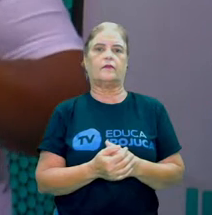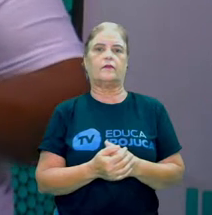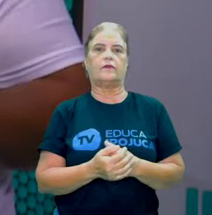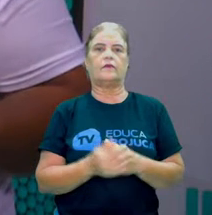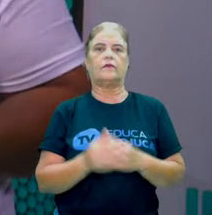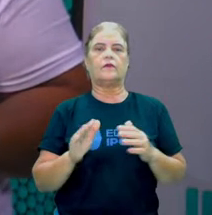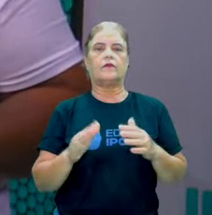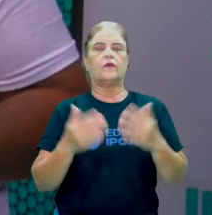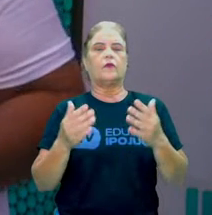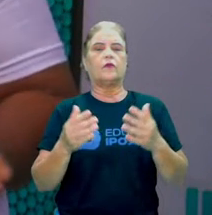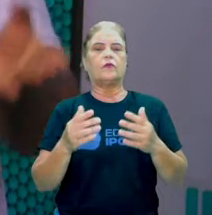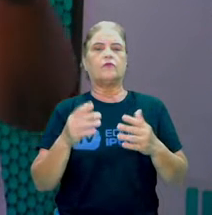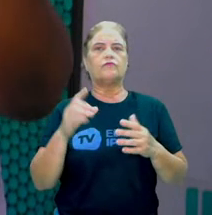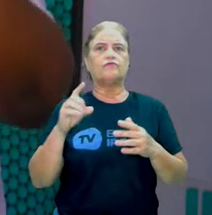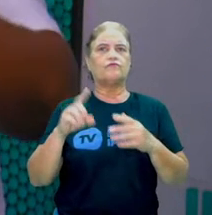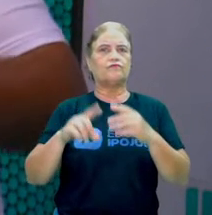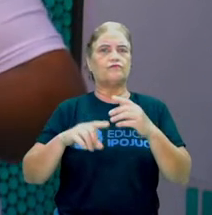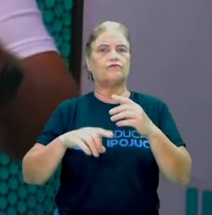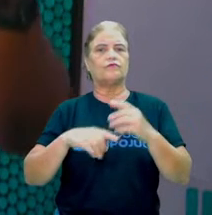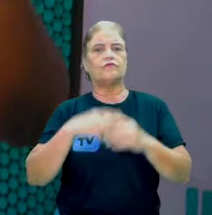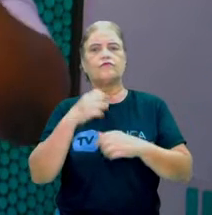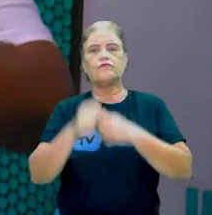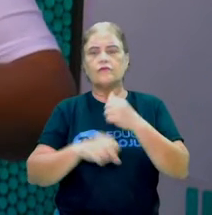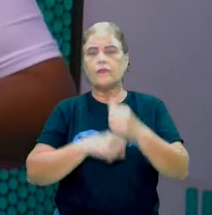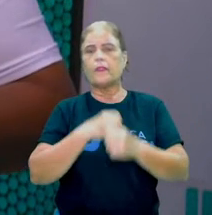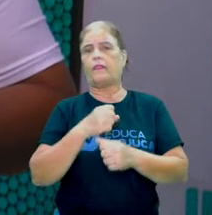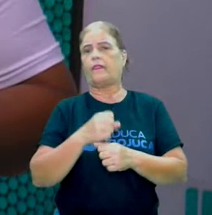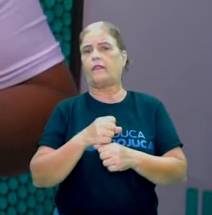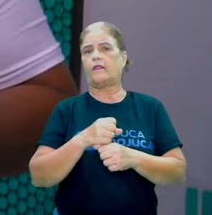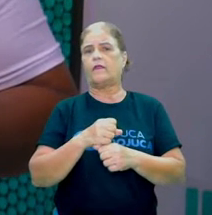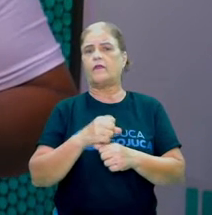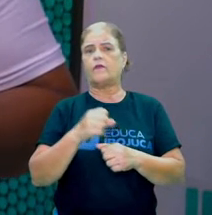Com o passar do tempo, os números foram